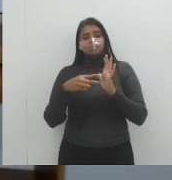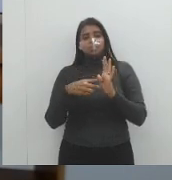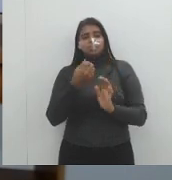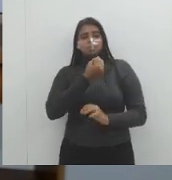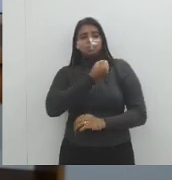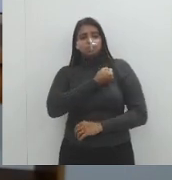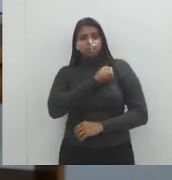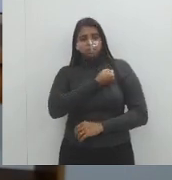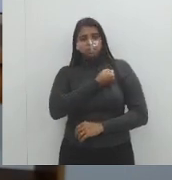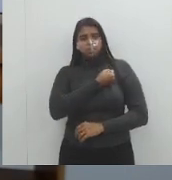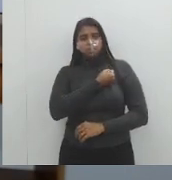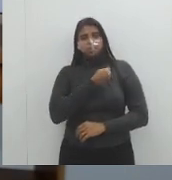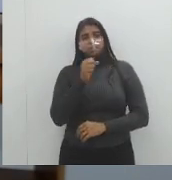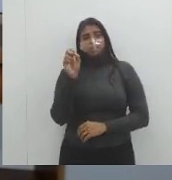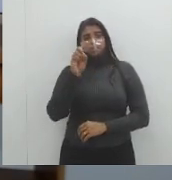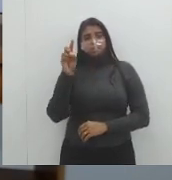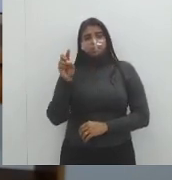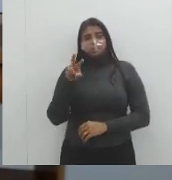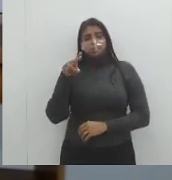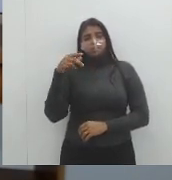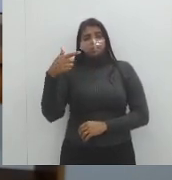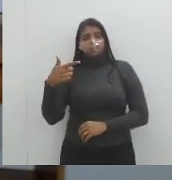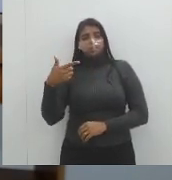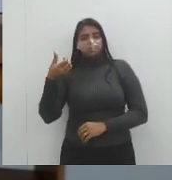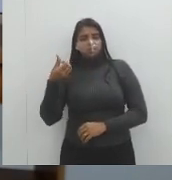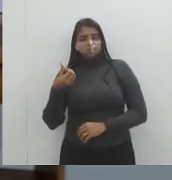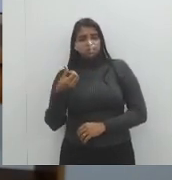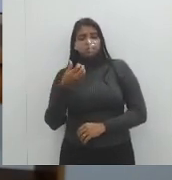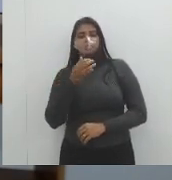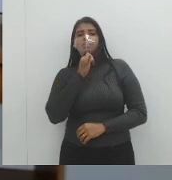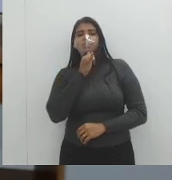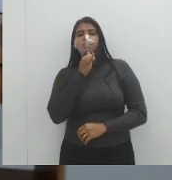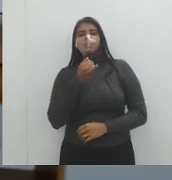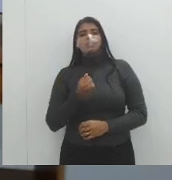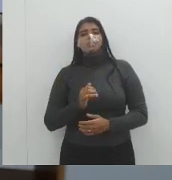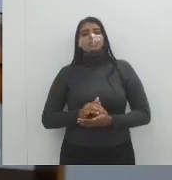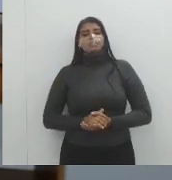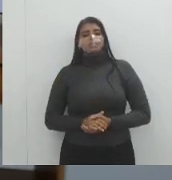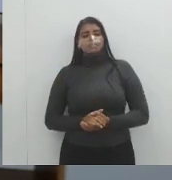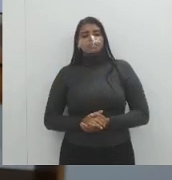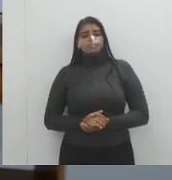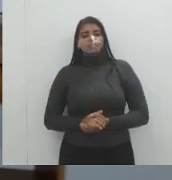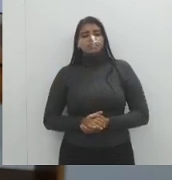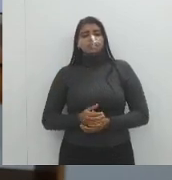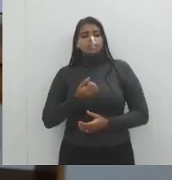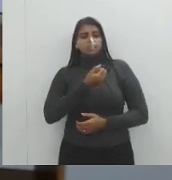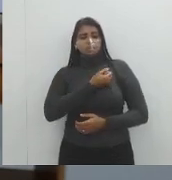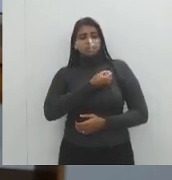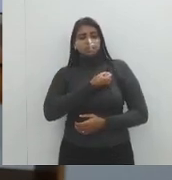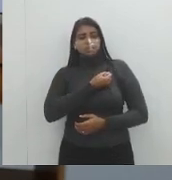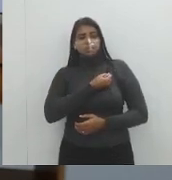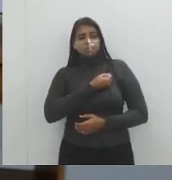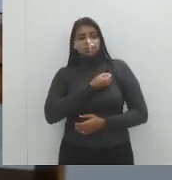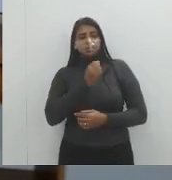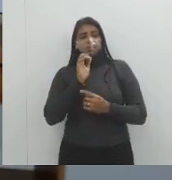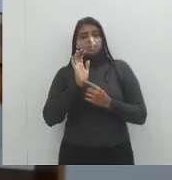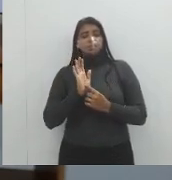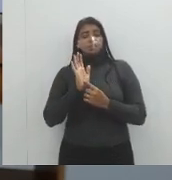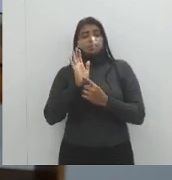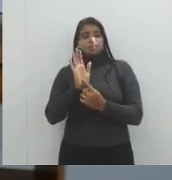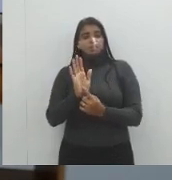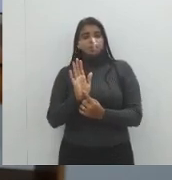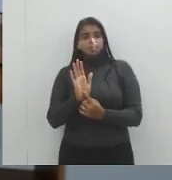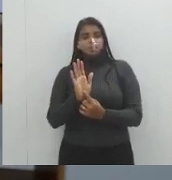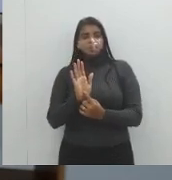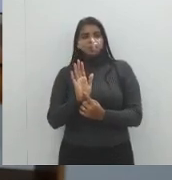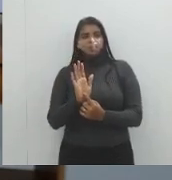número atômico. Então, Z igual a 26, no nosso exemplo, esse número atômico aqui está se referindo